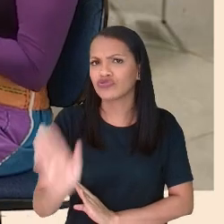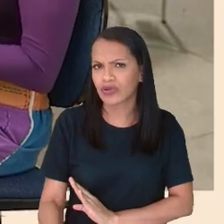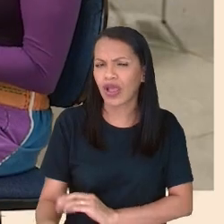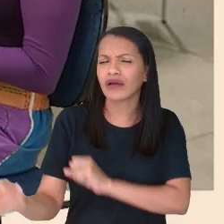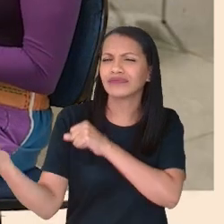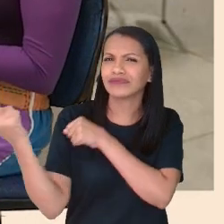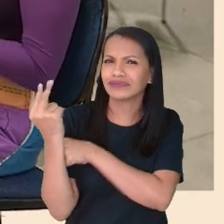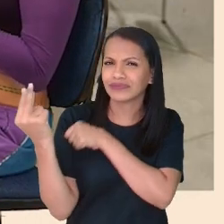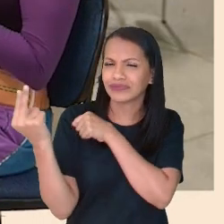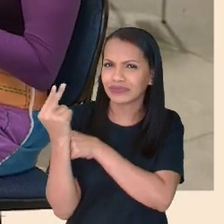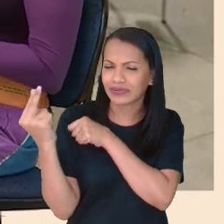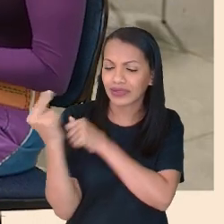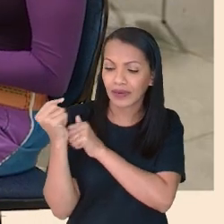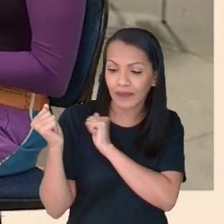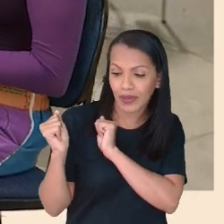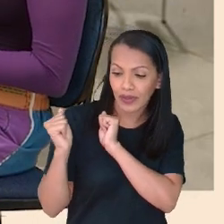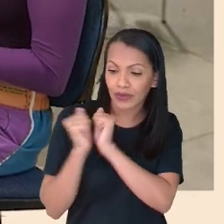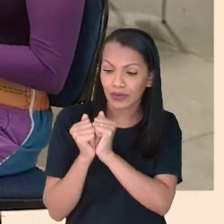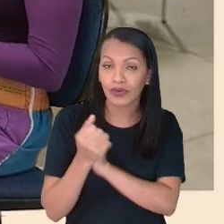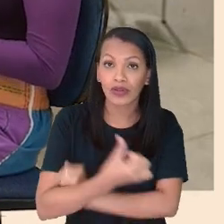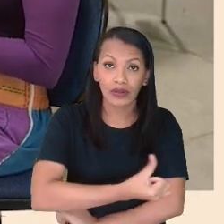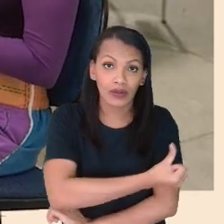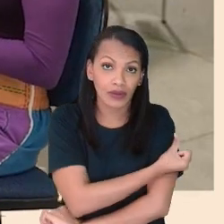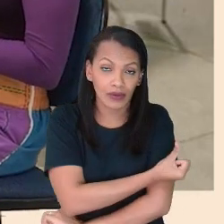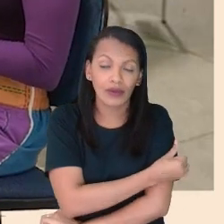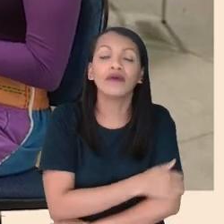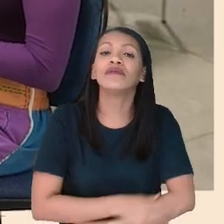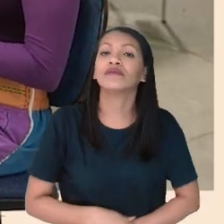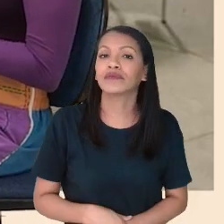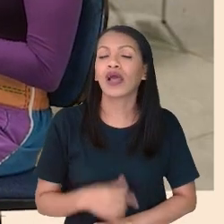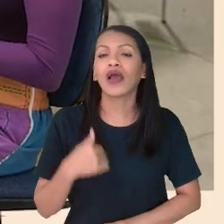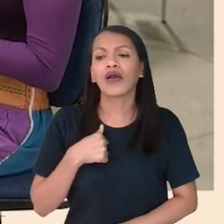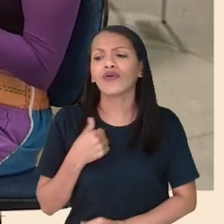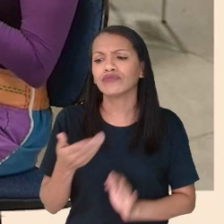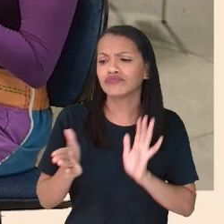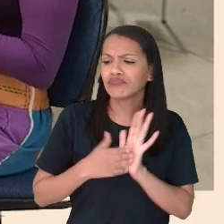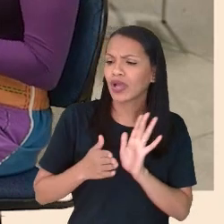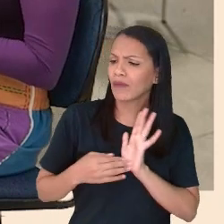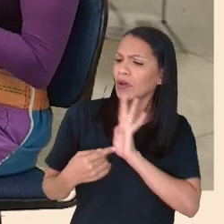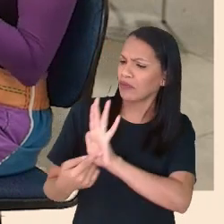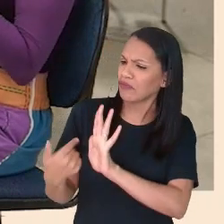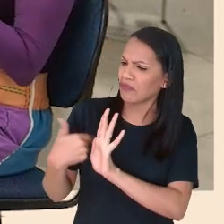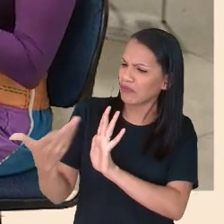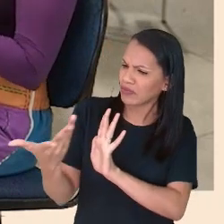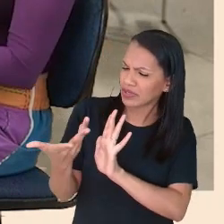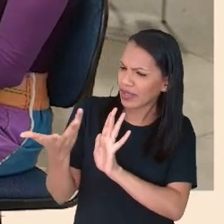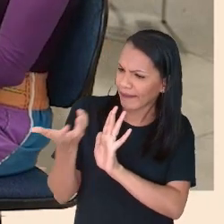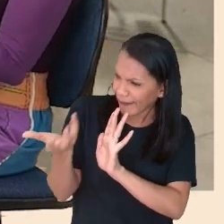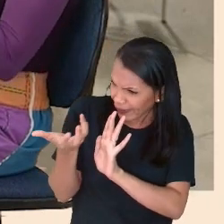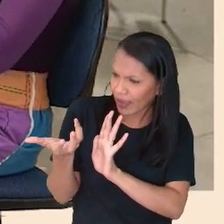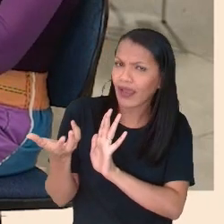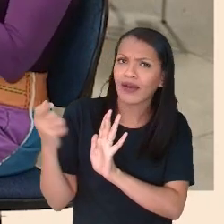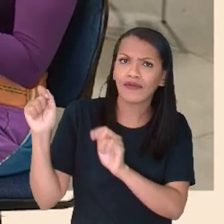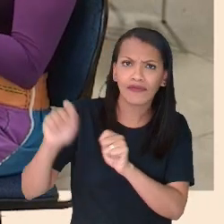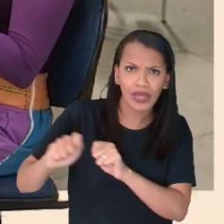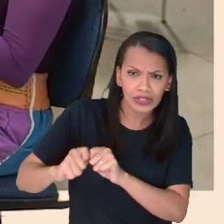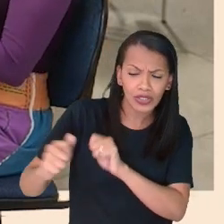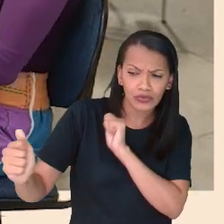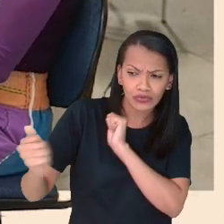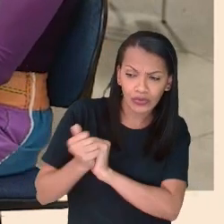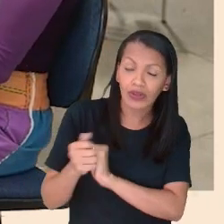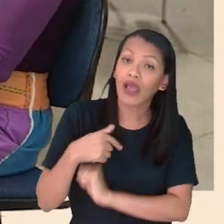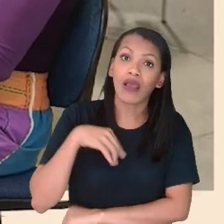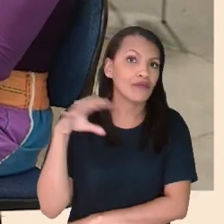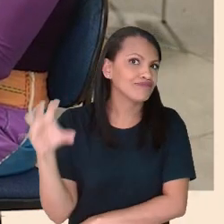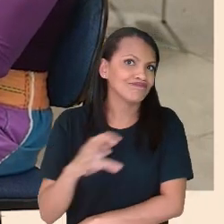ano passado, quando ela estava no 6º ano. E aí eu propus às meninas, vocês querem fazer esse trabalho? Então, elas